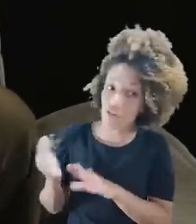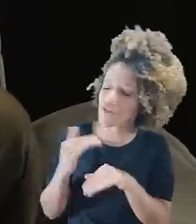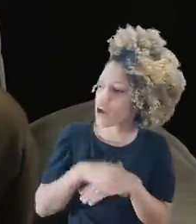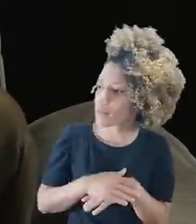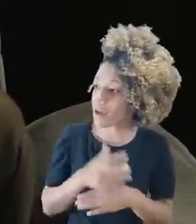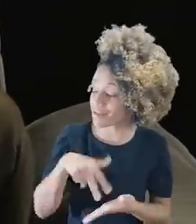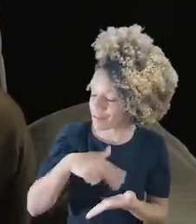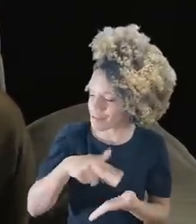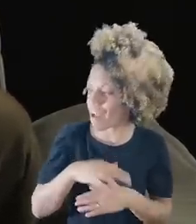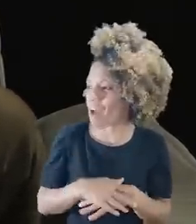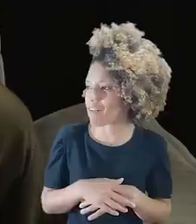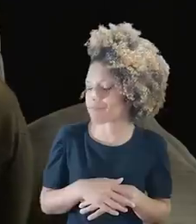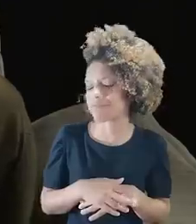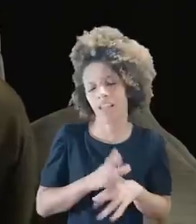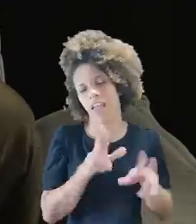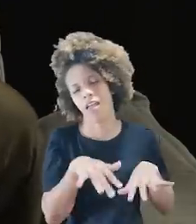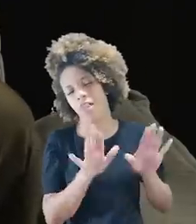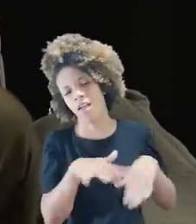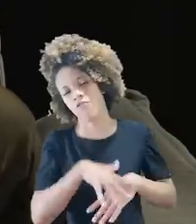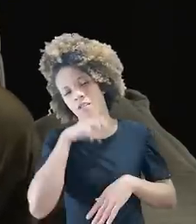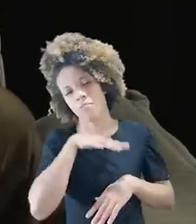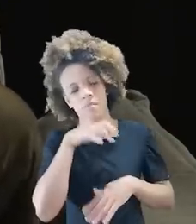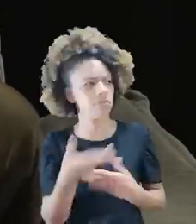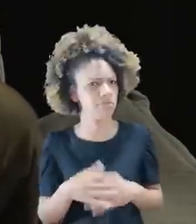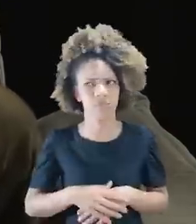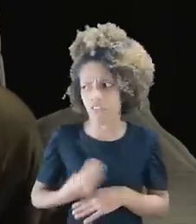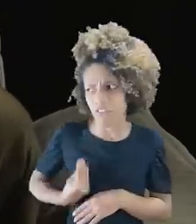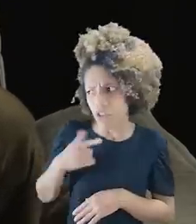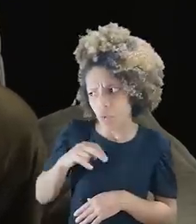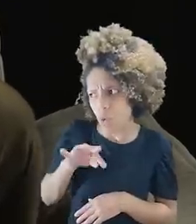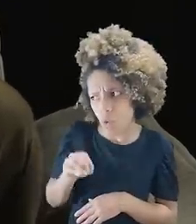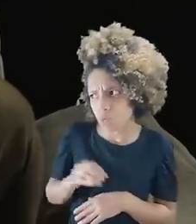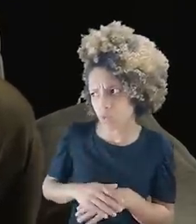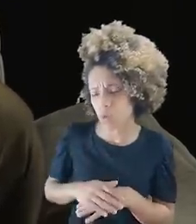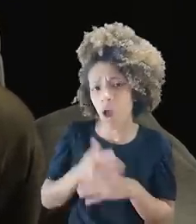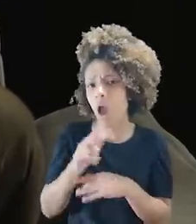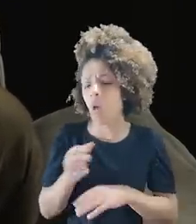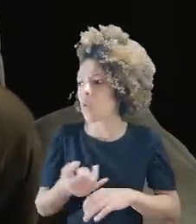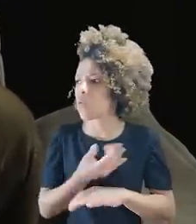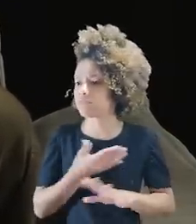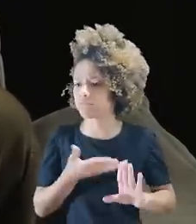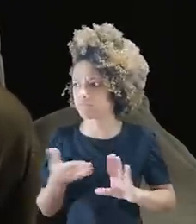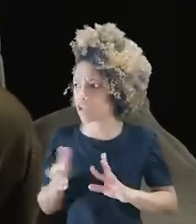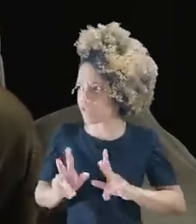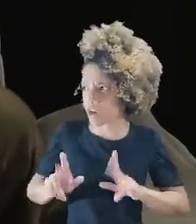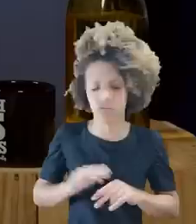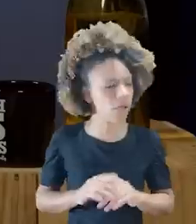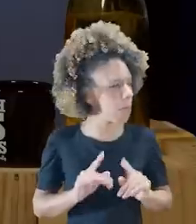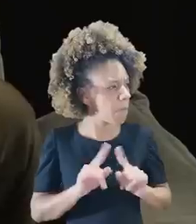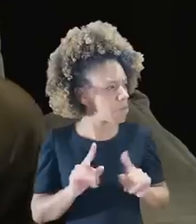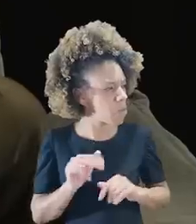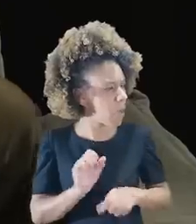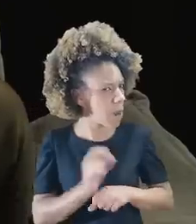mim você teve então uma dupla personalidade que tava ali que era praticamente um alterego porque você